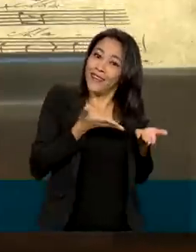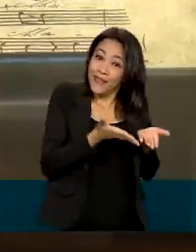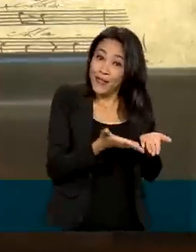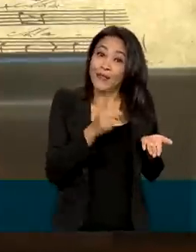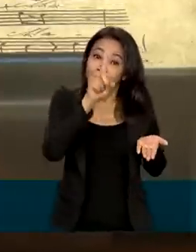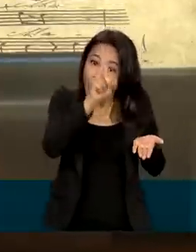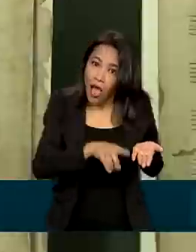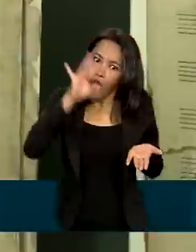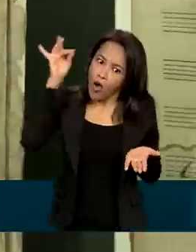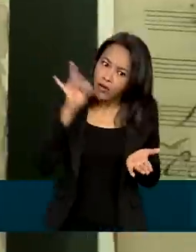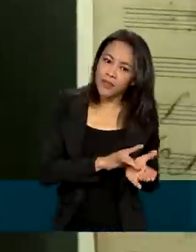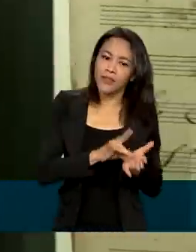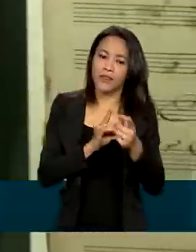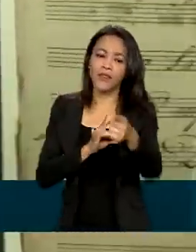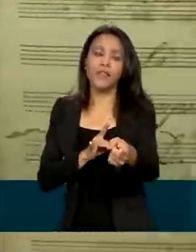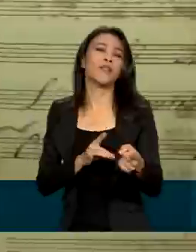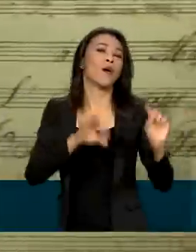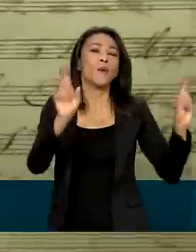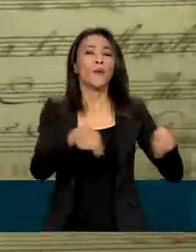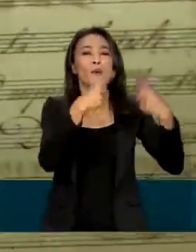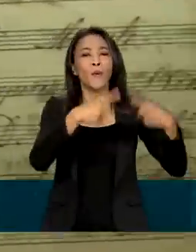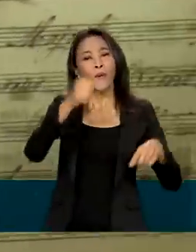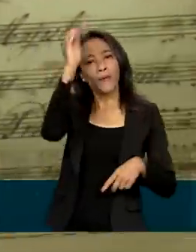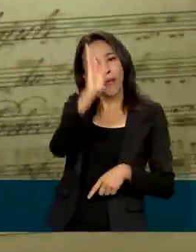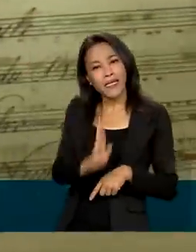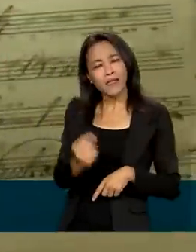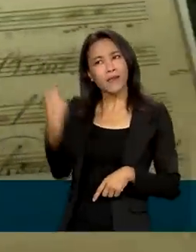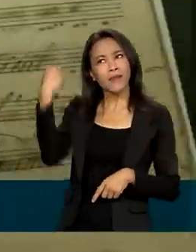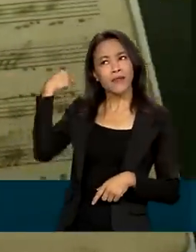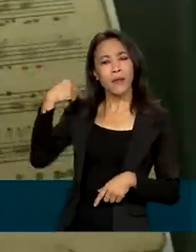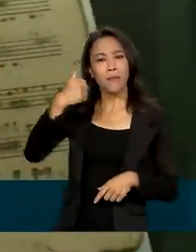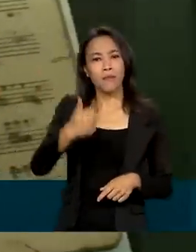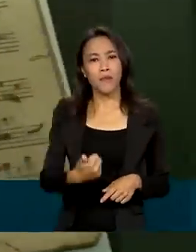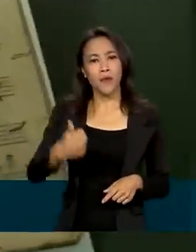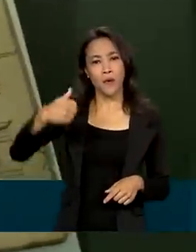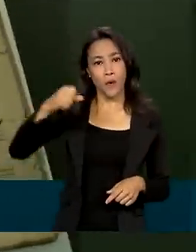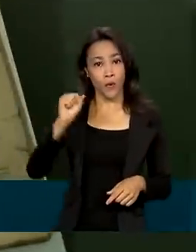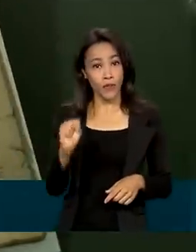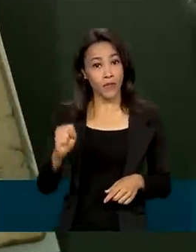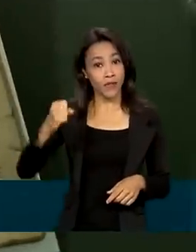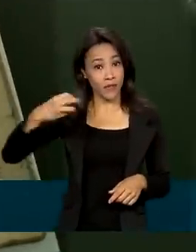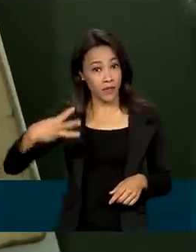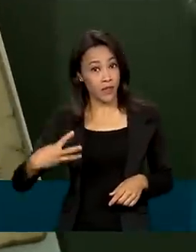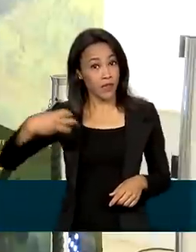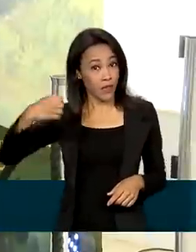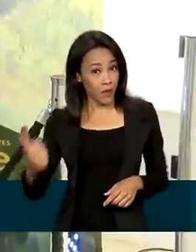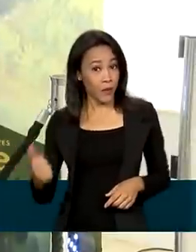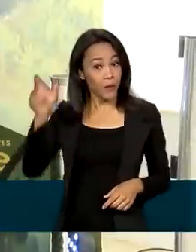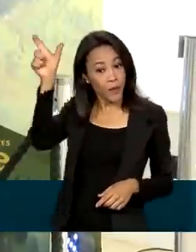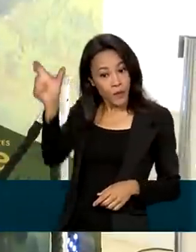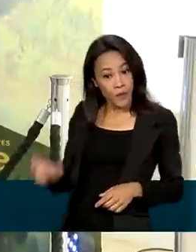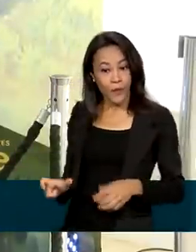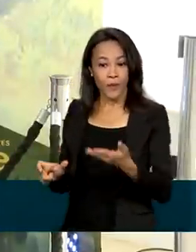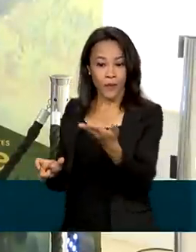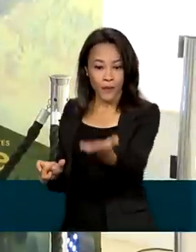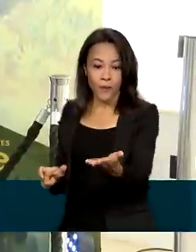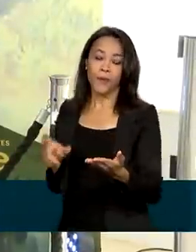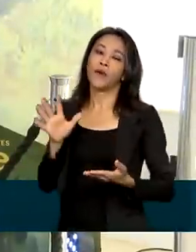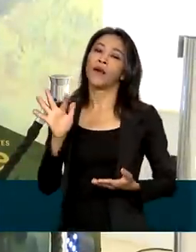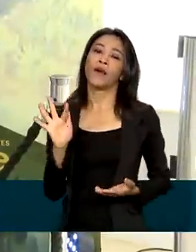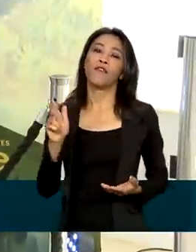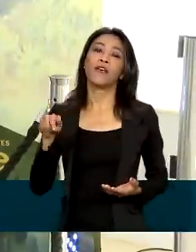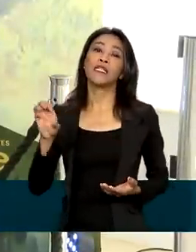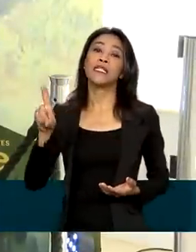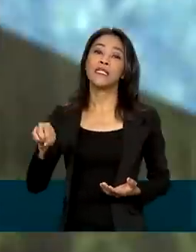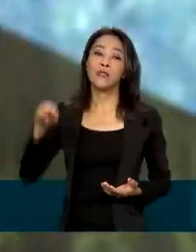o manuscrito original do Hino Nacional datado de 1831 de autoria do maestro brasileiro Francisco